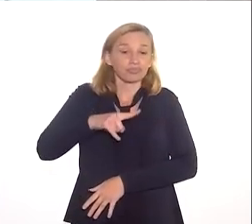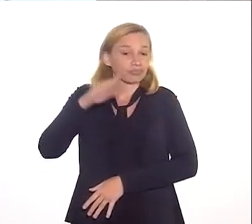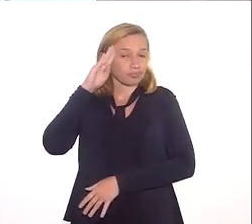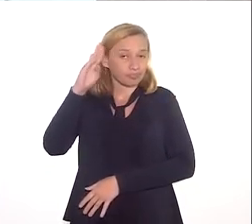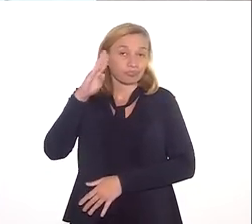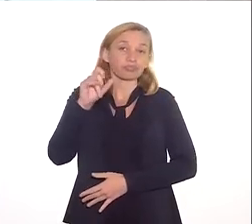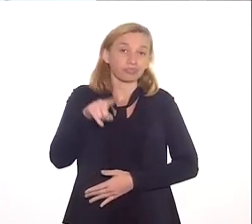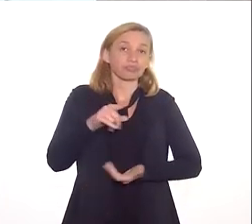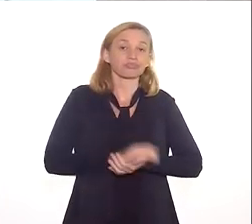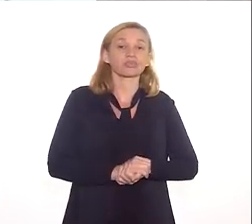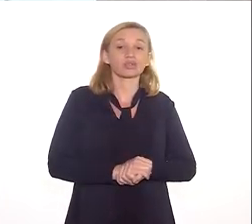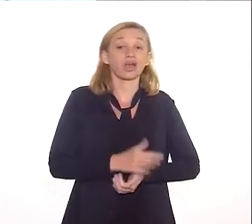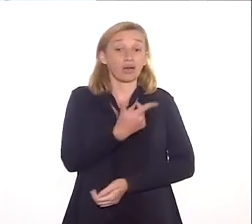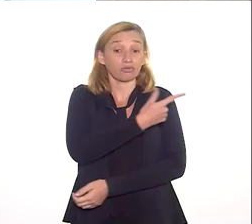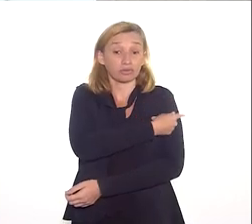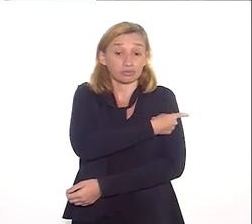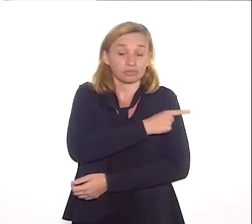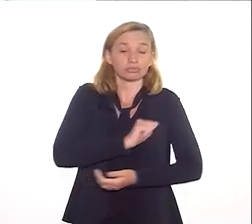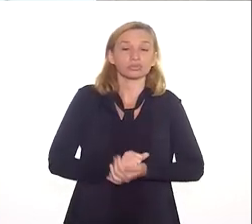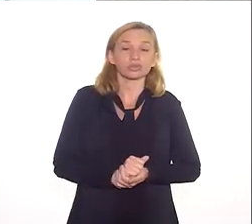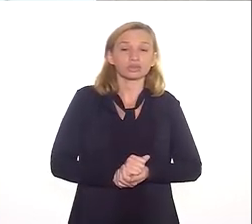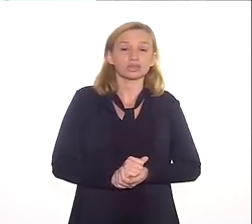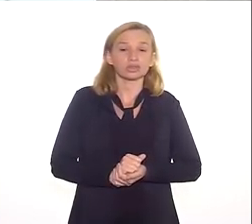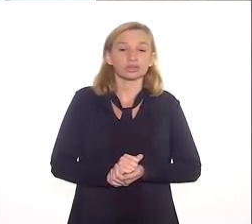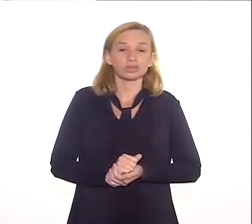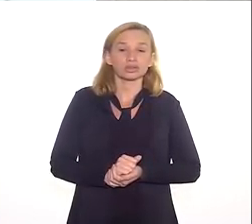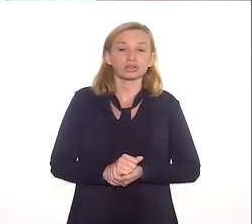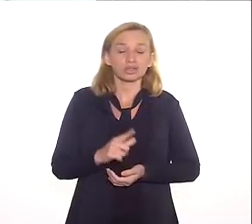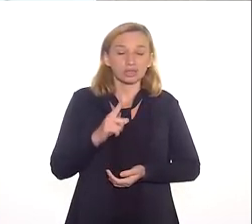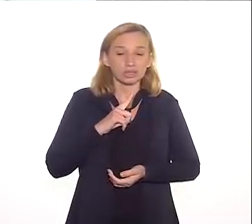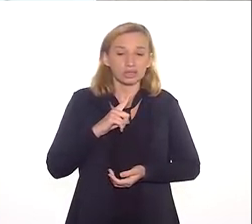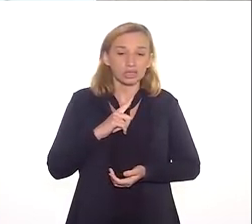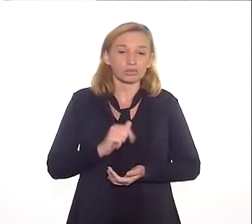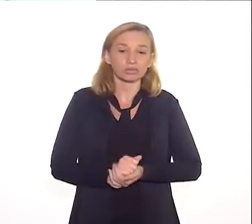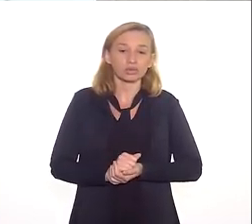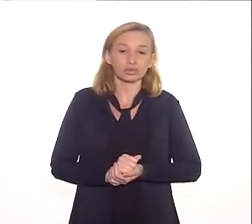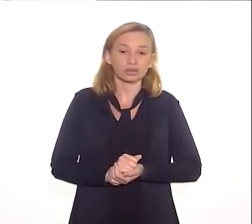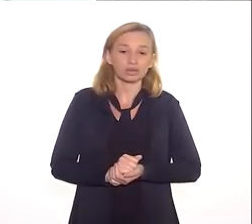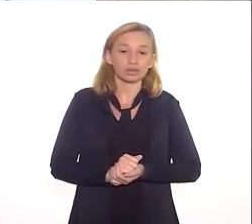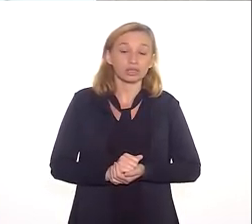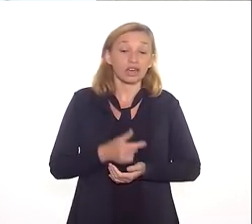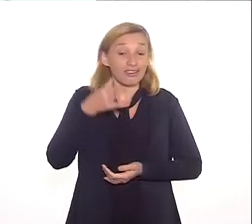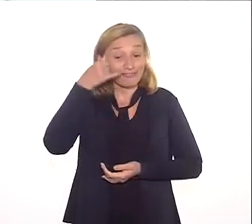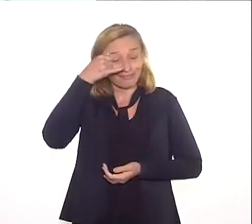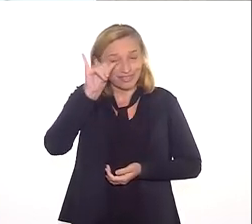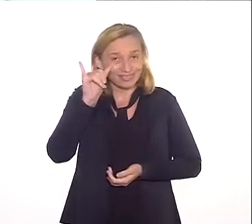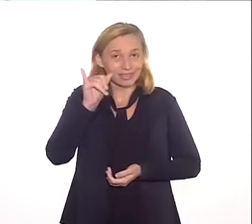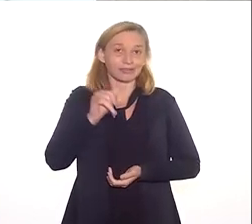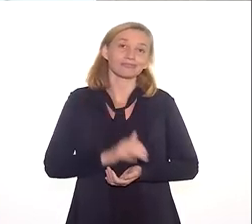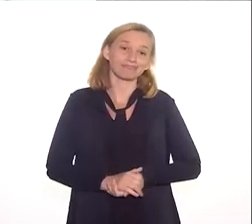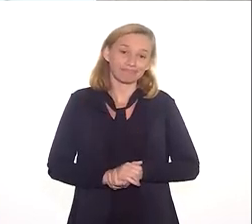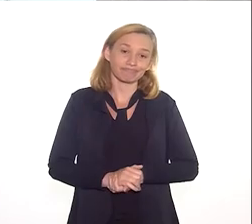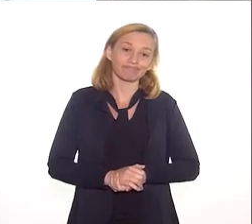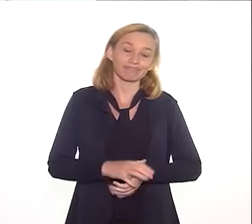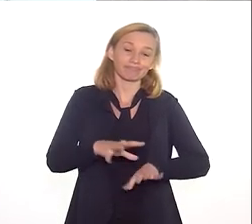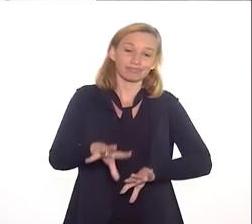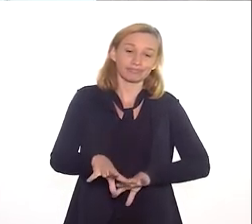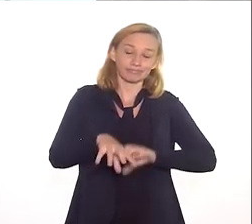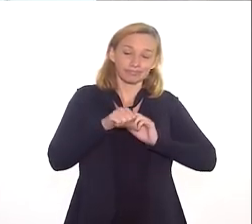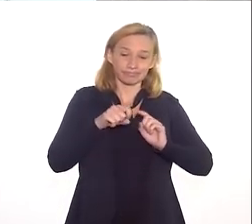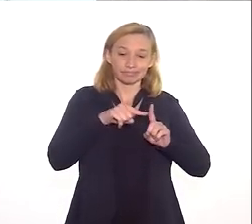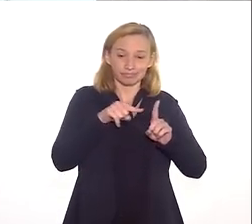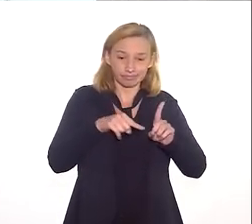vacina é uma das armas. A vacina é uma das formas que a gente tem de evitar que